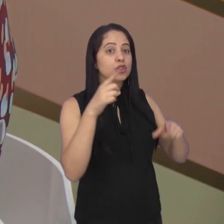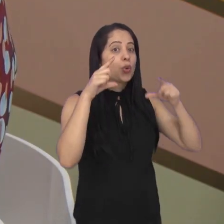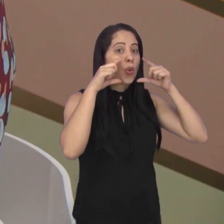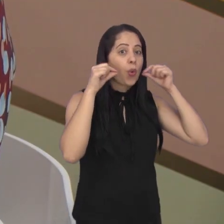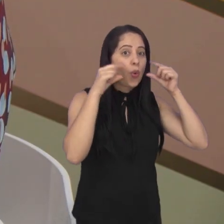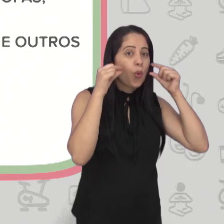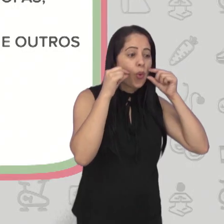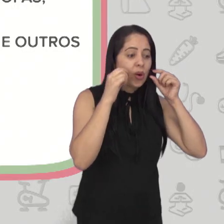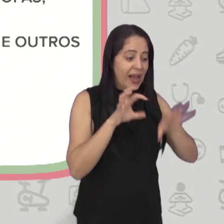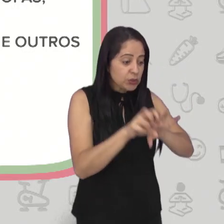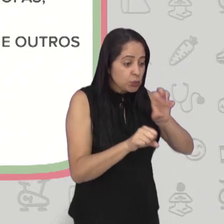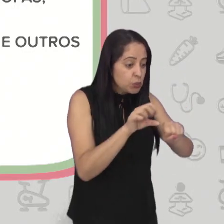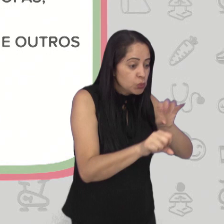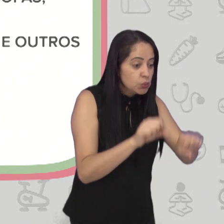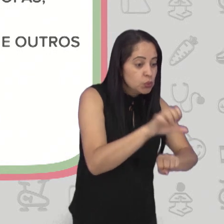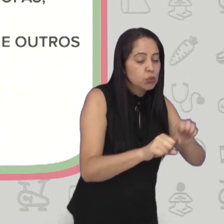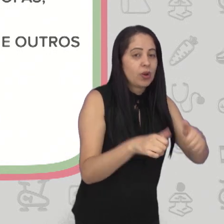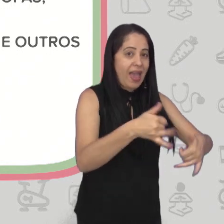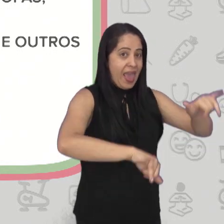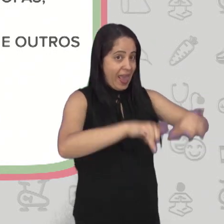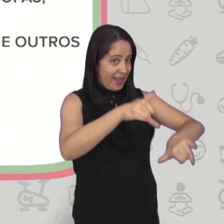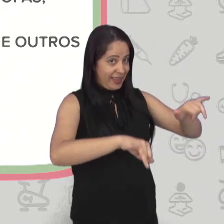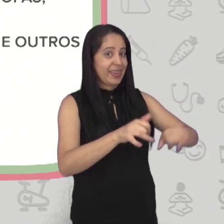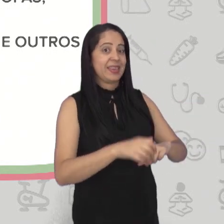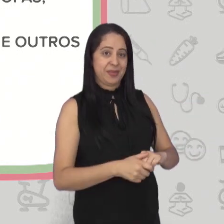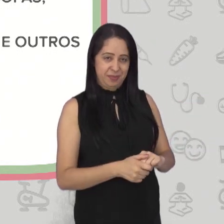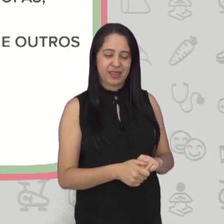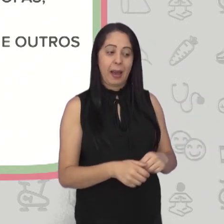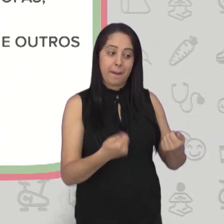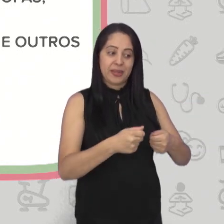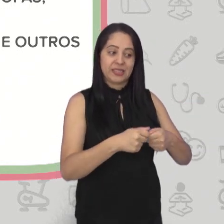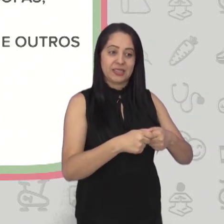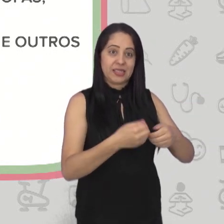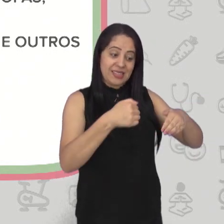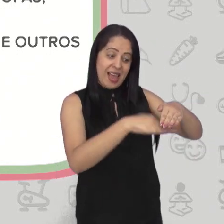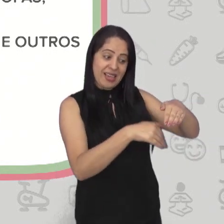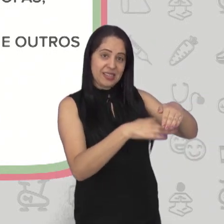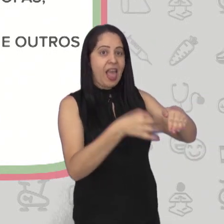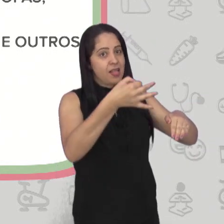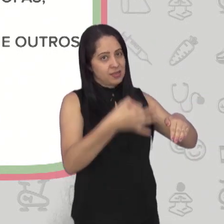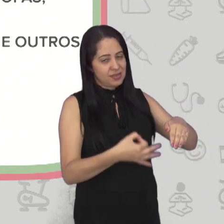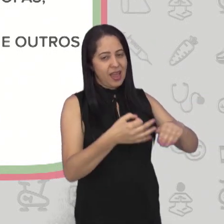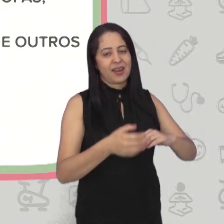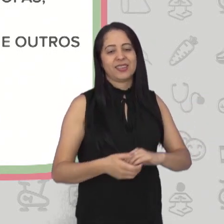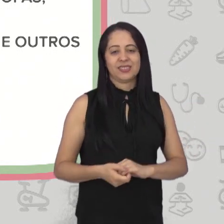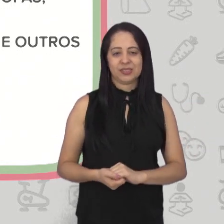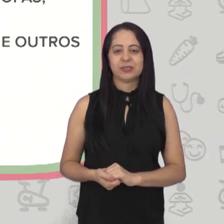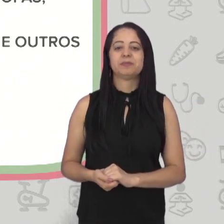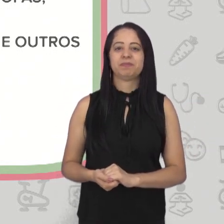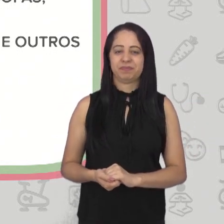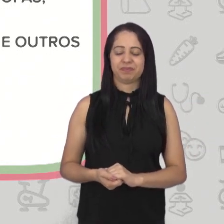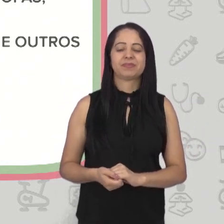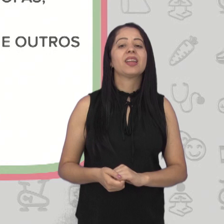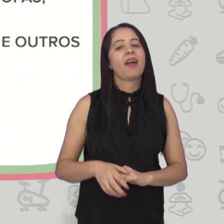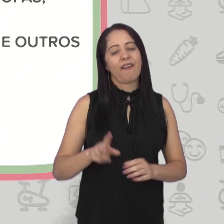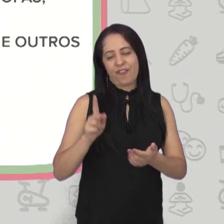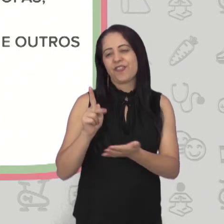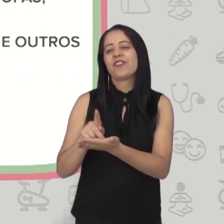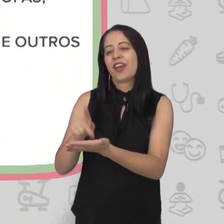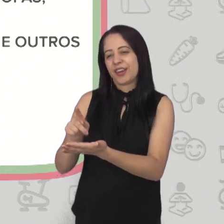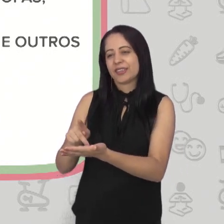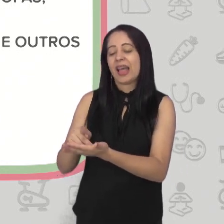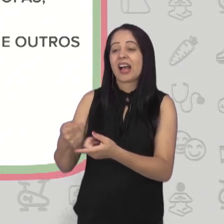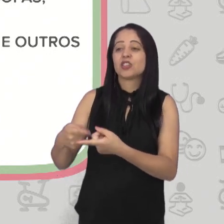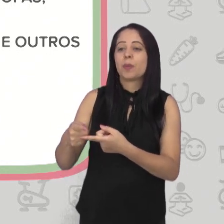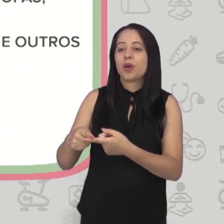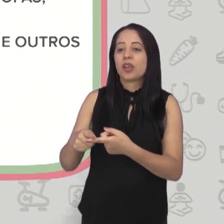deixar longe da gente, né? Quando existe um quadro alérgico. As pessoas que não são alérgicas podem ficar pertinho. Pode ficar pertinho deles. Ai, que bom. Que não tem nem